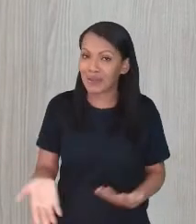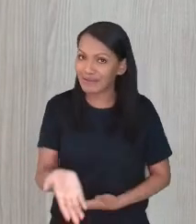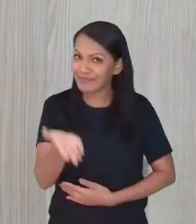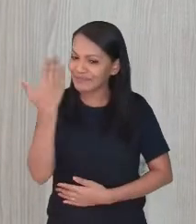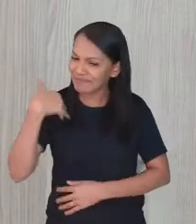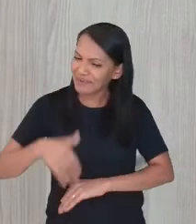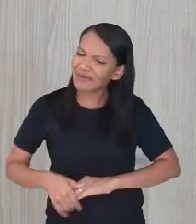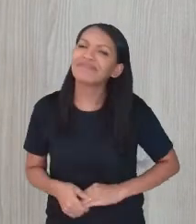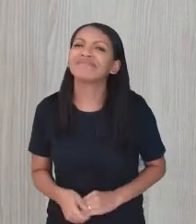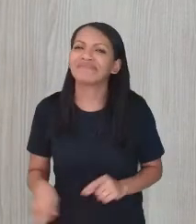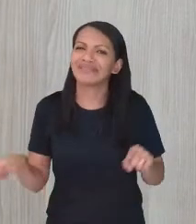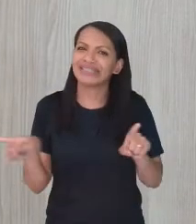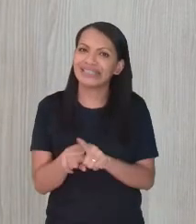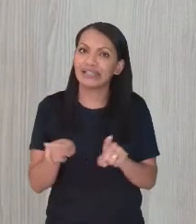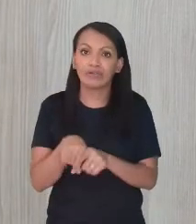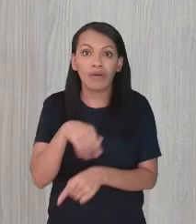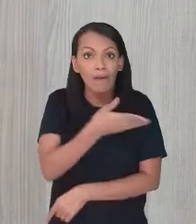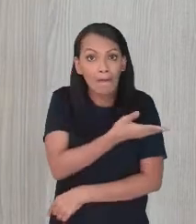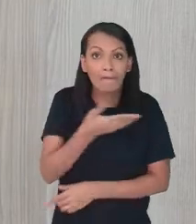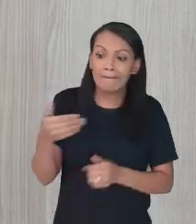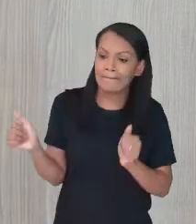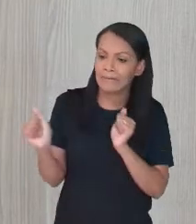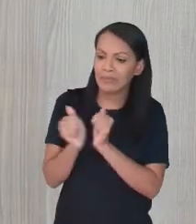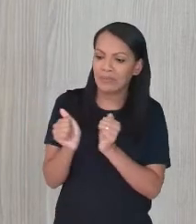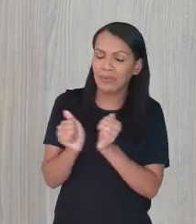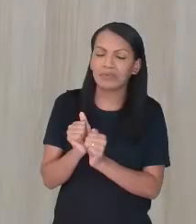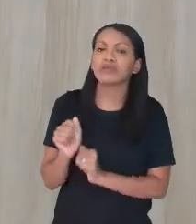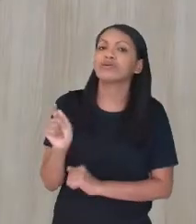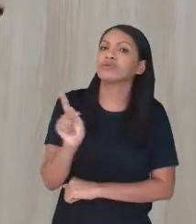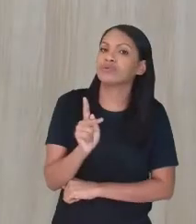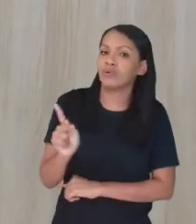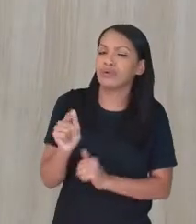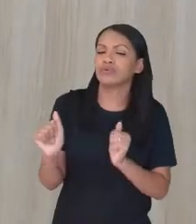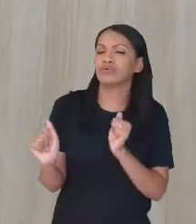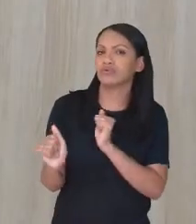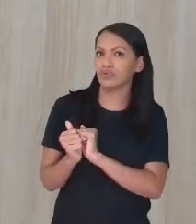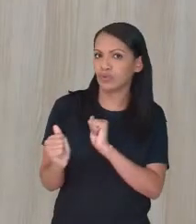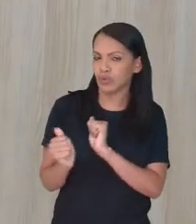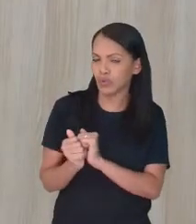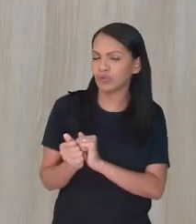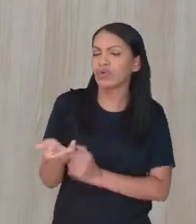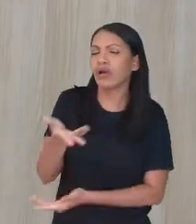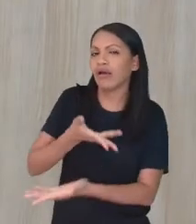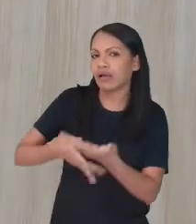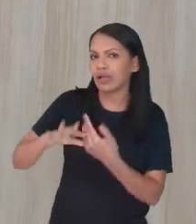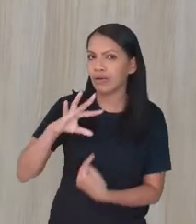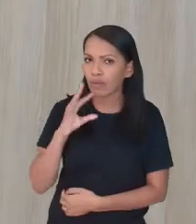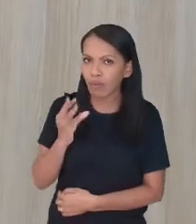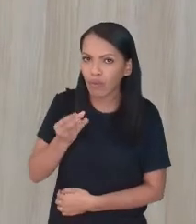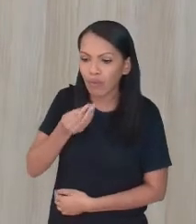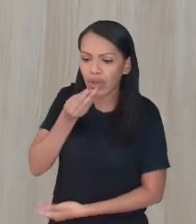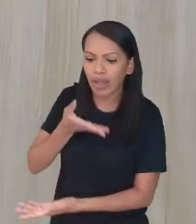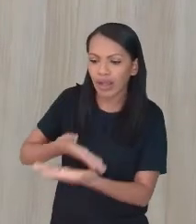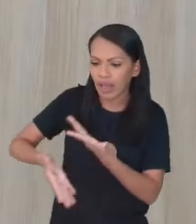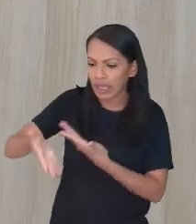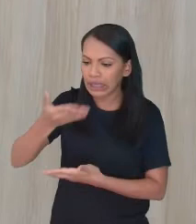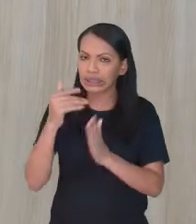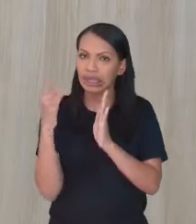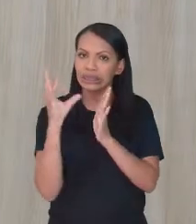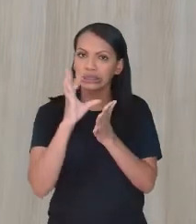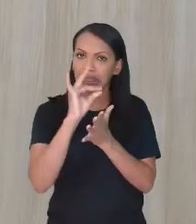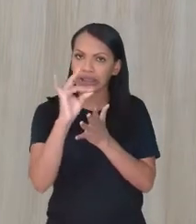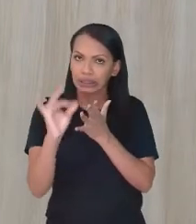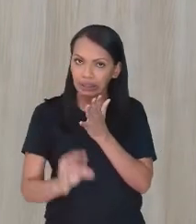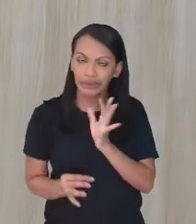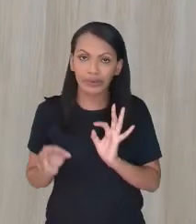está aqui para agregar o conhecimento aqui com a gente e a gente vai aí passando os pontos da aula